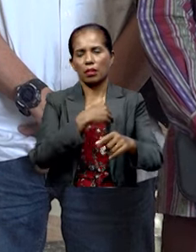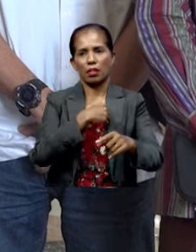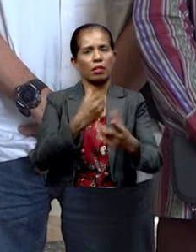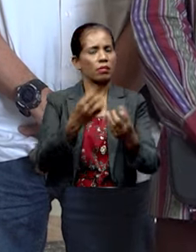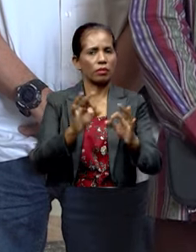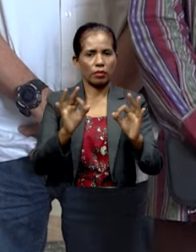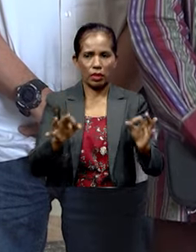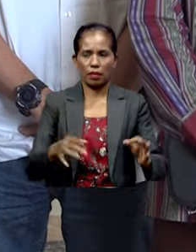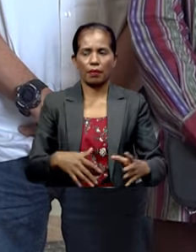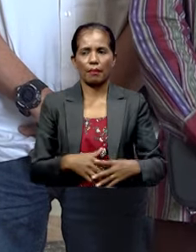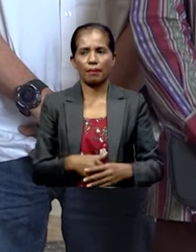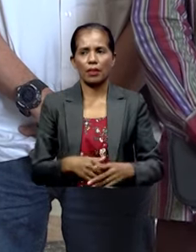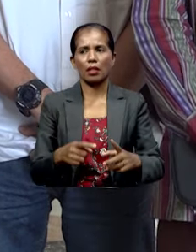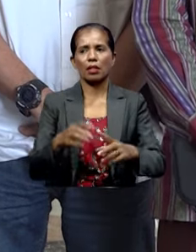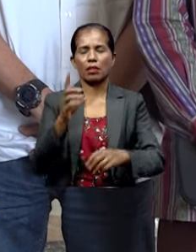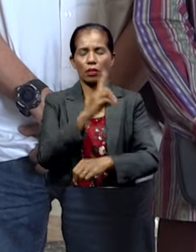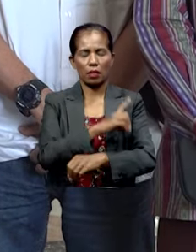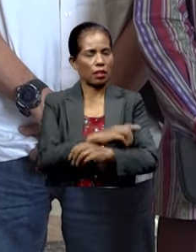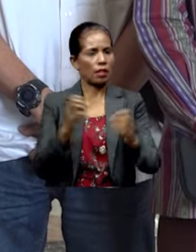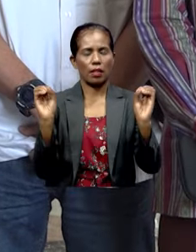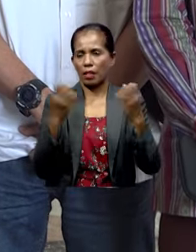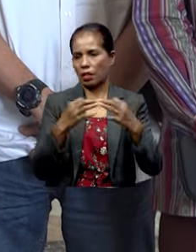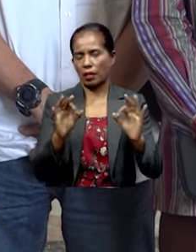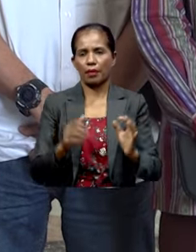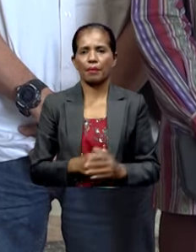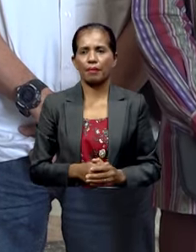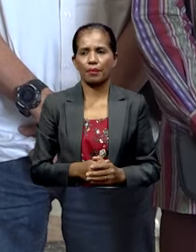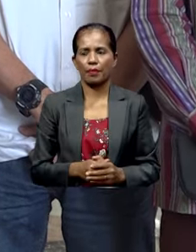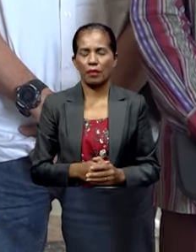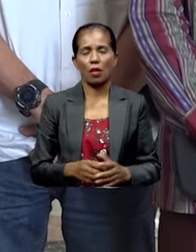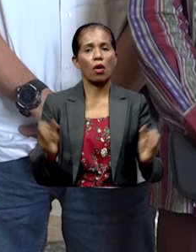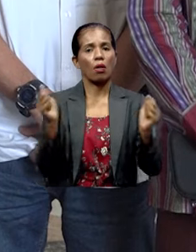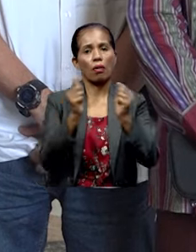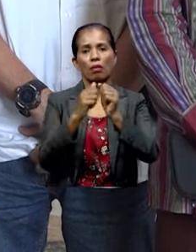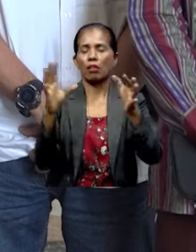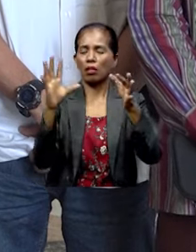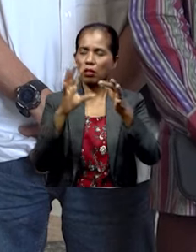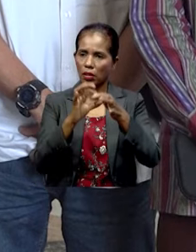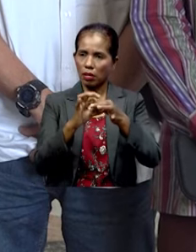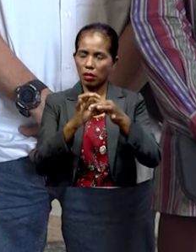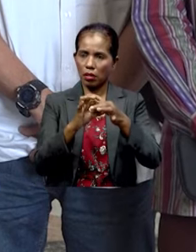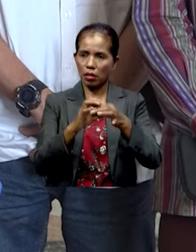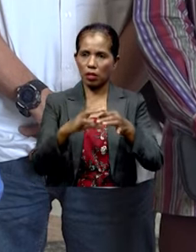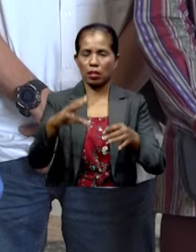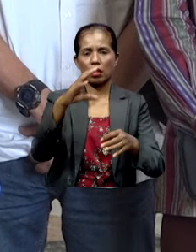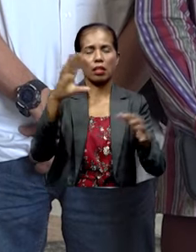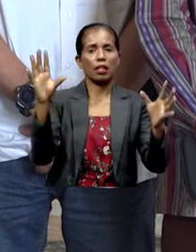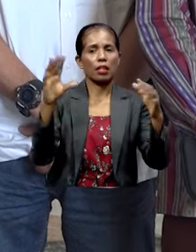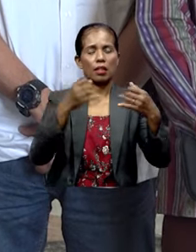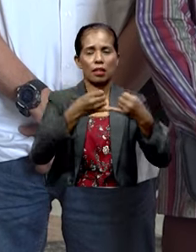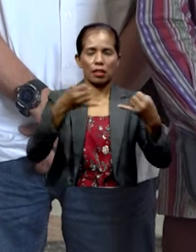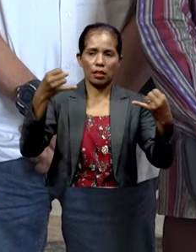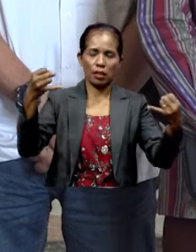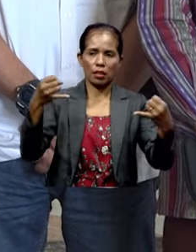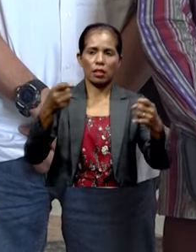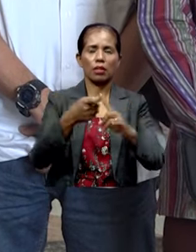outro, ou em loja online, ou ligação, cabo, fibra ótica, ou